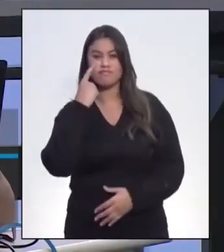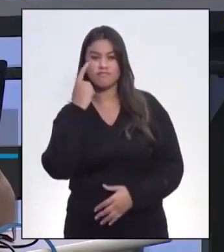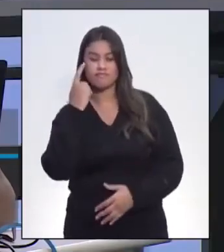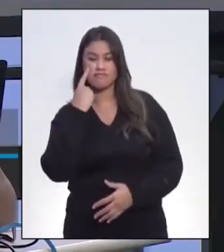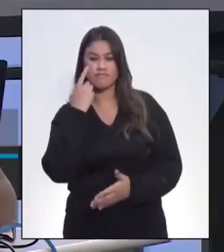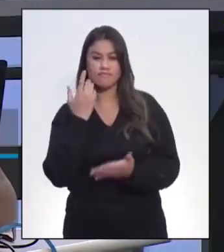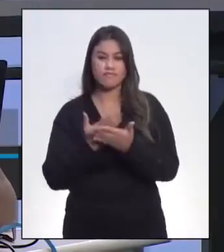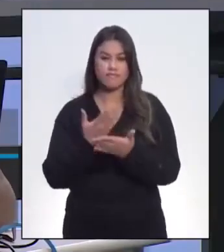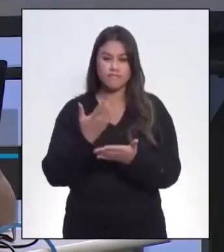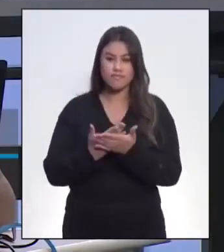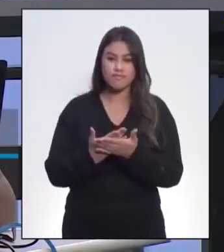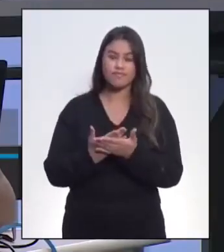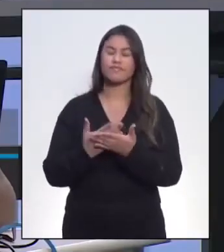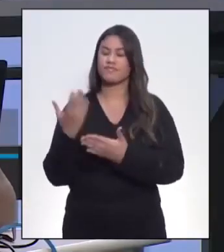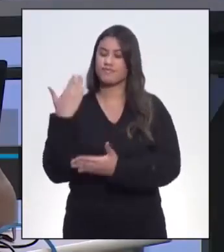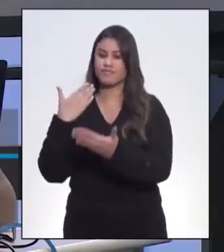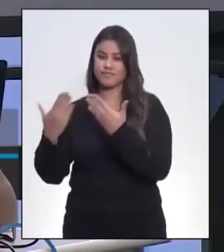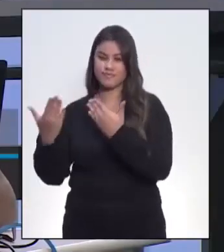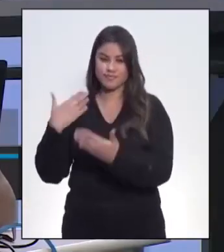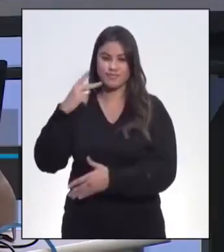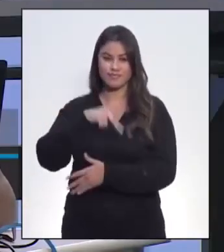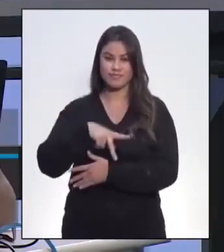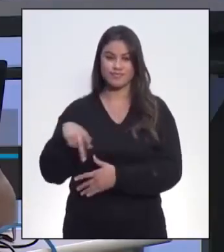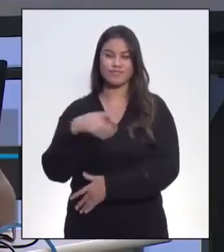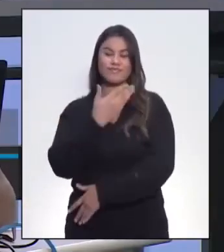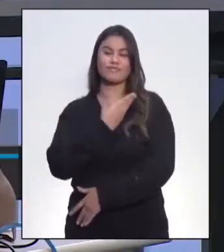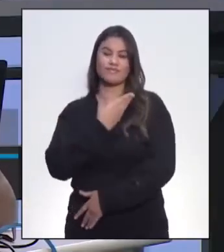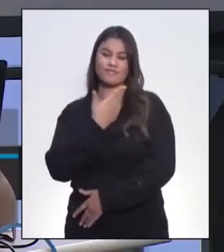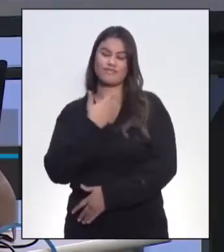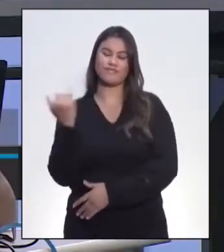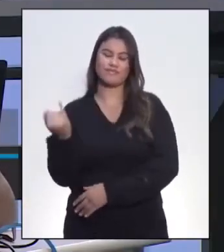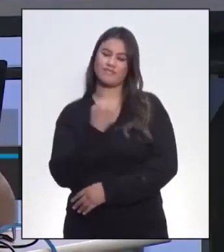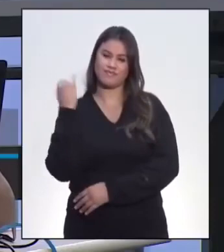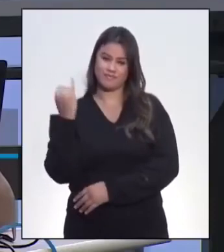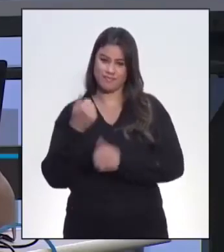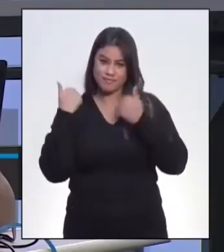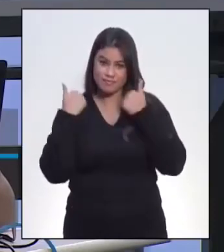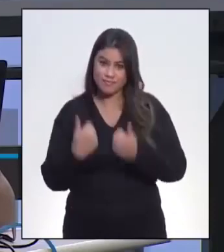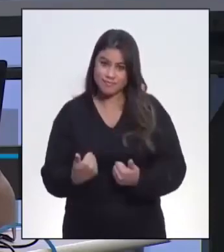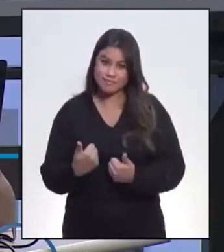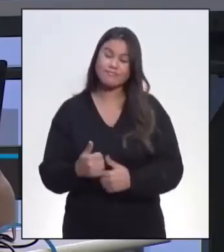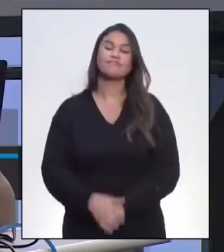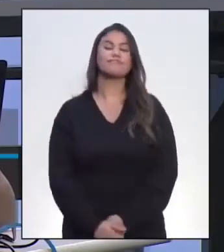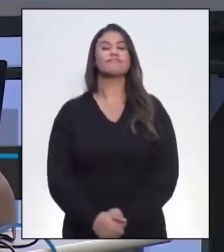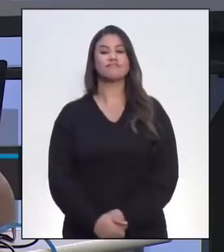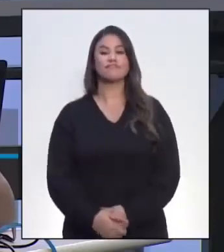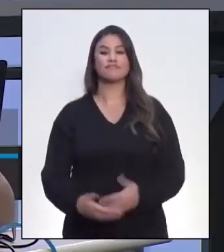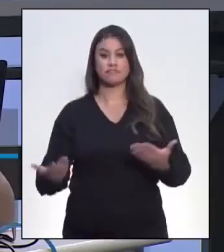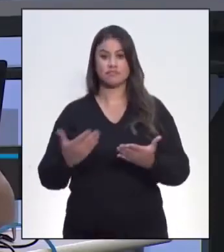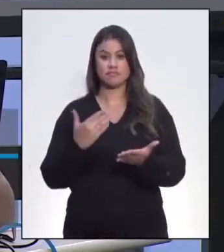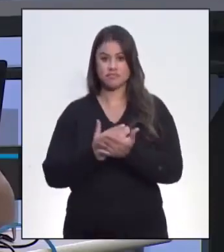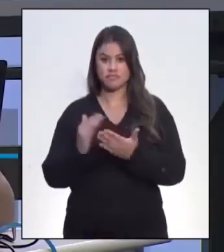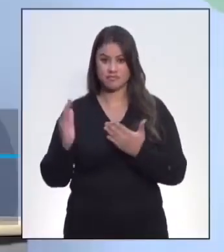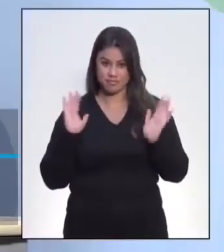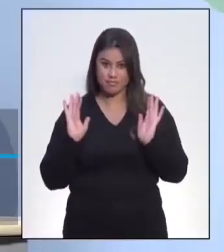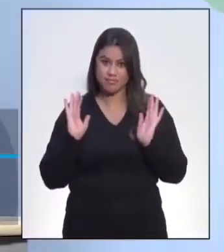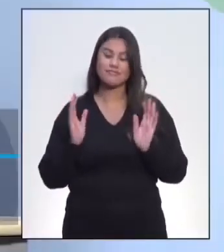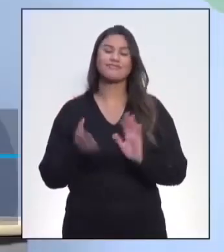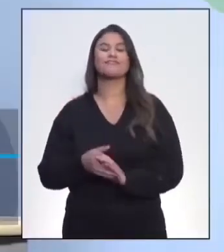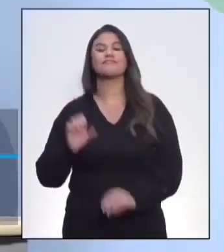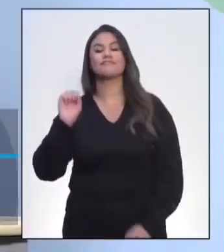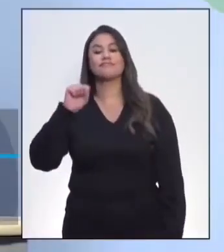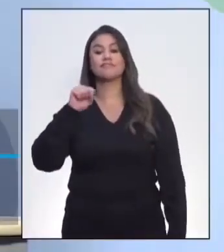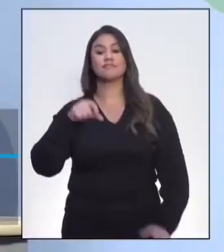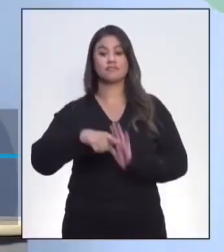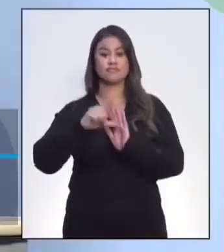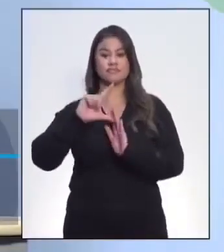Mídia, dialogue com seu professor, com seus colegas. É extremamente importante. Tudo bem? Vamos começar a aula, Alessandra? Vamos sim, mas só